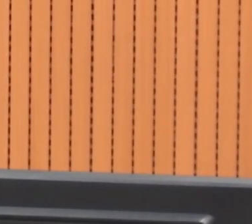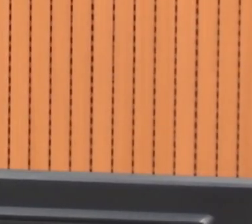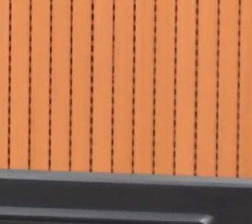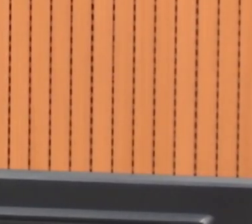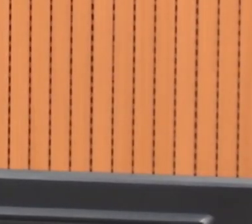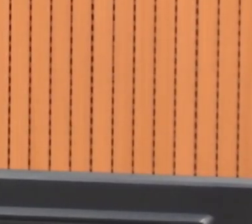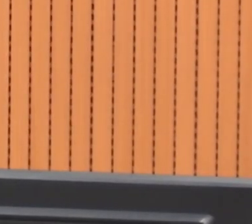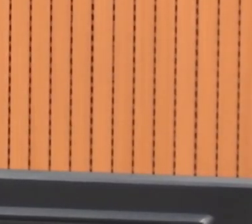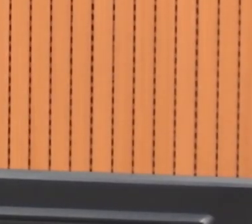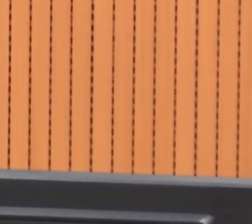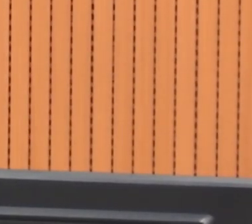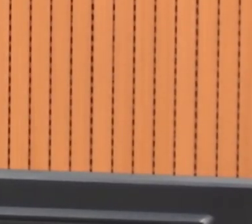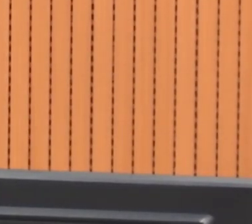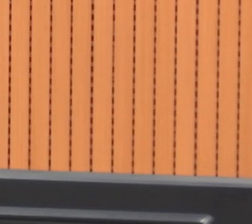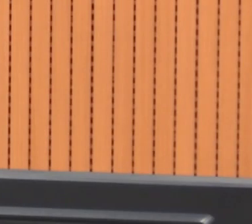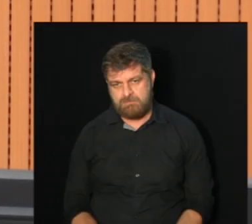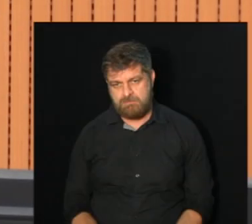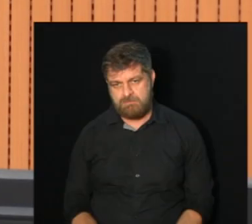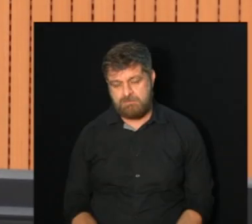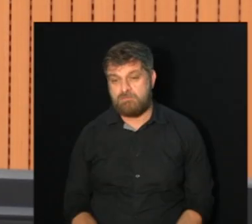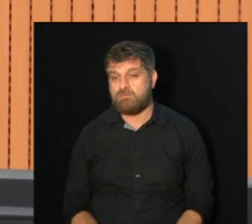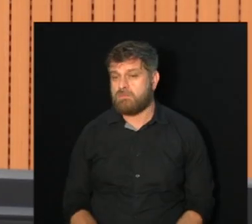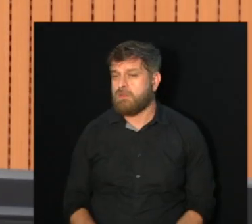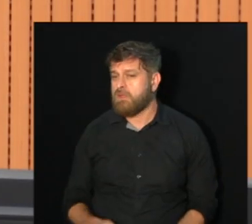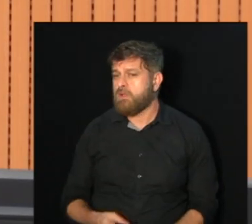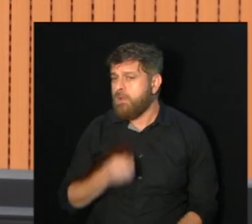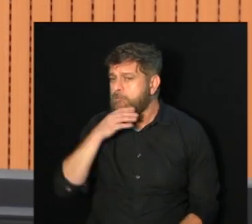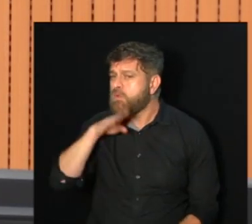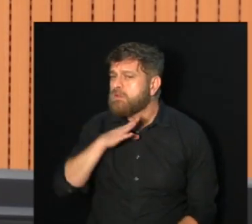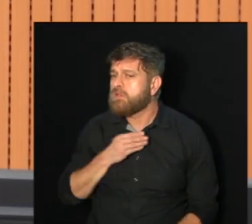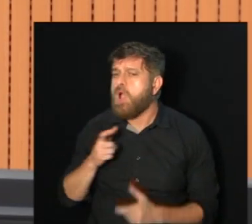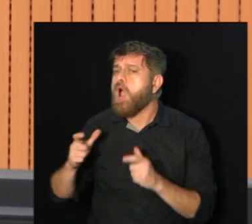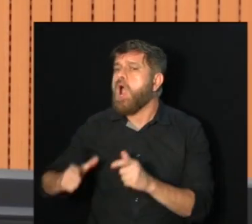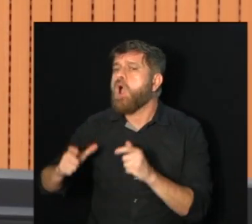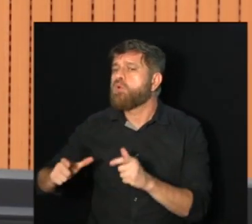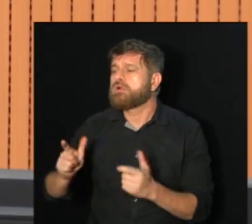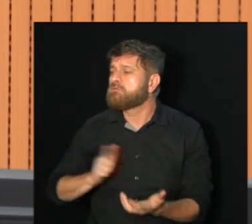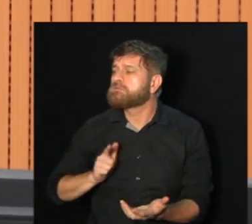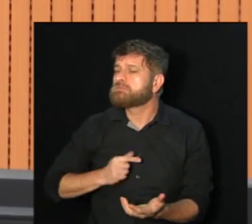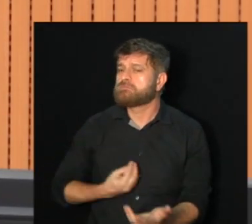Ok, Colin, boa tarde. Ô, Colin, por onde você se encontra? Como é que você está falando por aí?